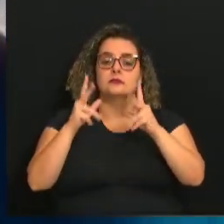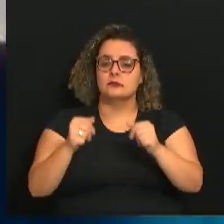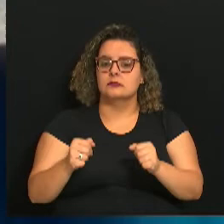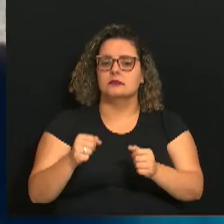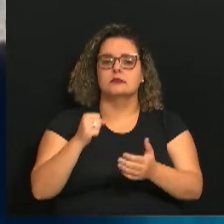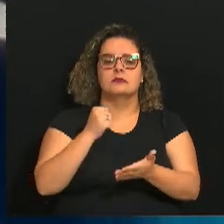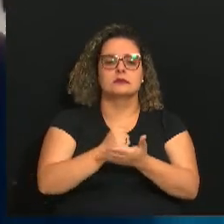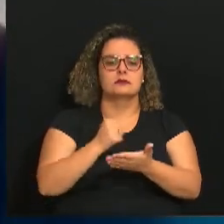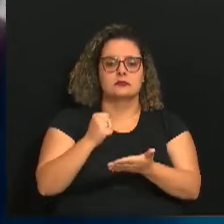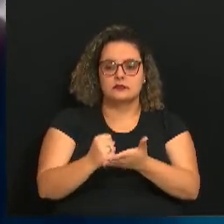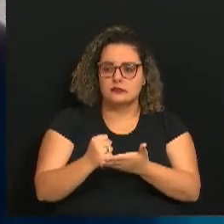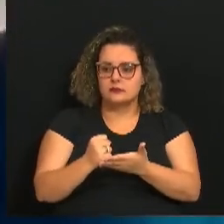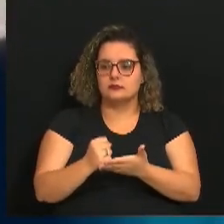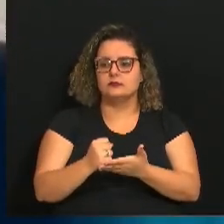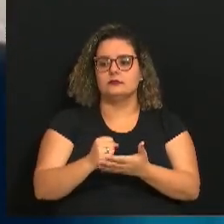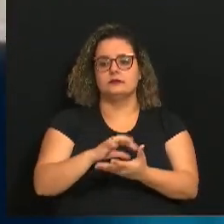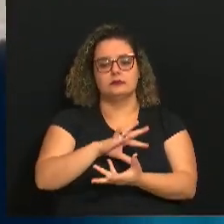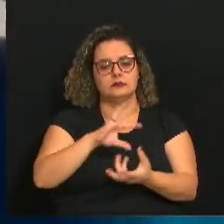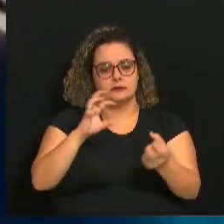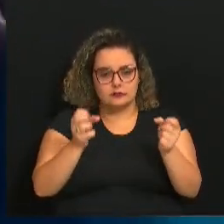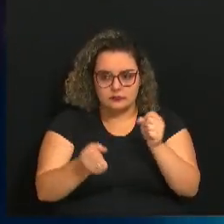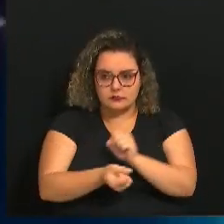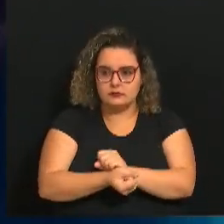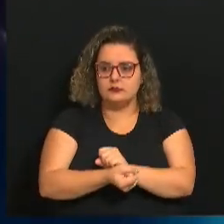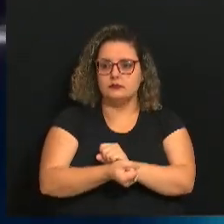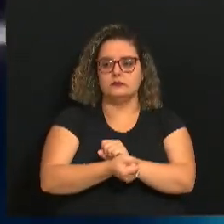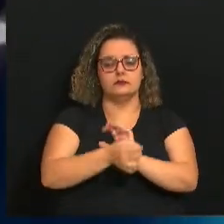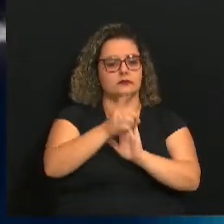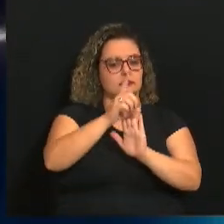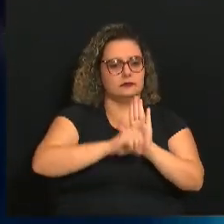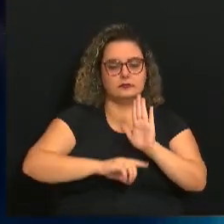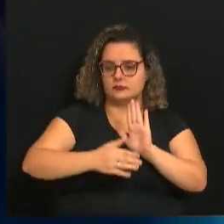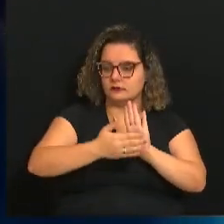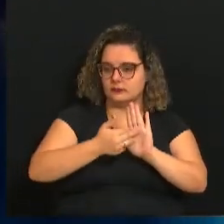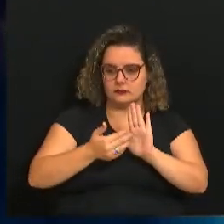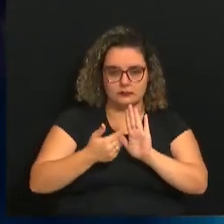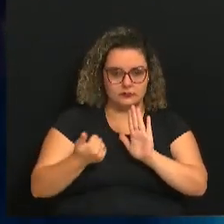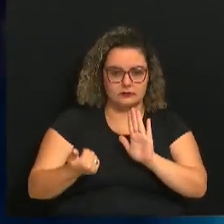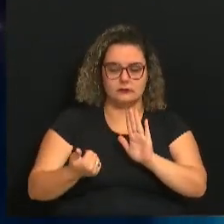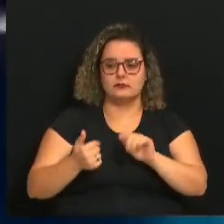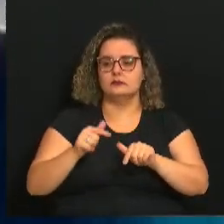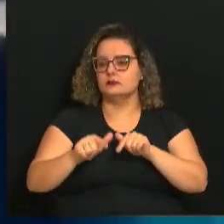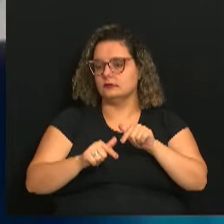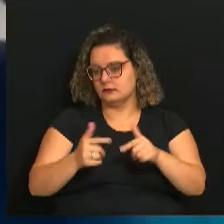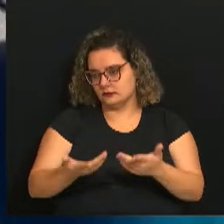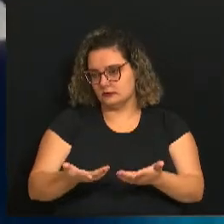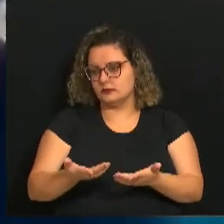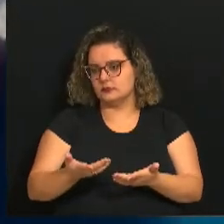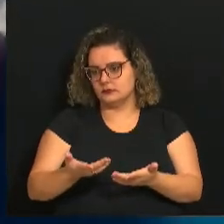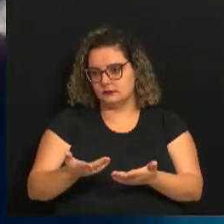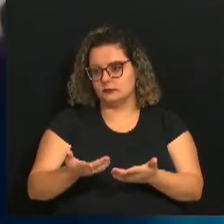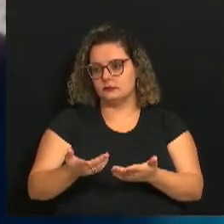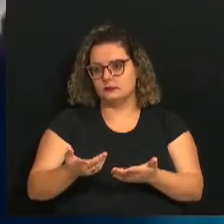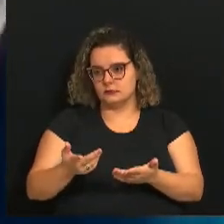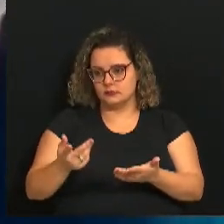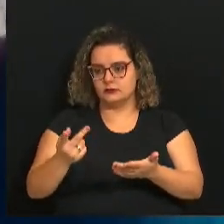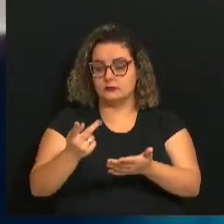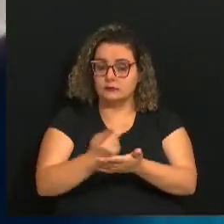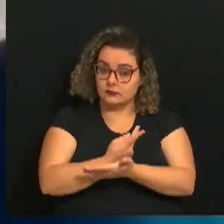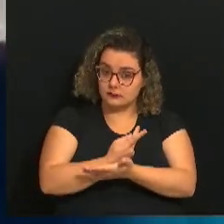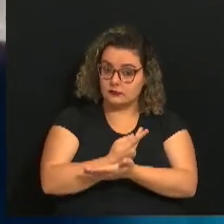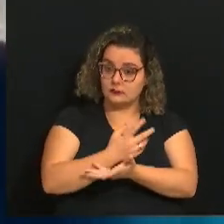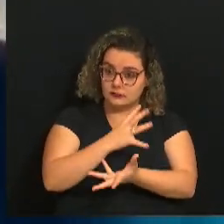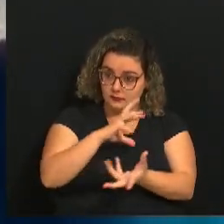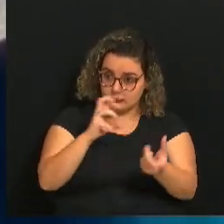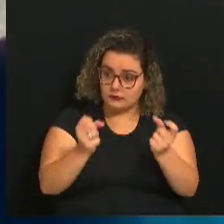da reforma trabalhista, que retirou direitos, enfim, que erroneamente a gente chama de reforma, né, porque